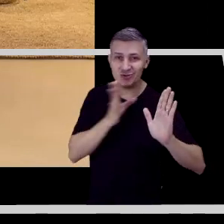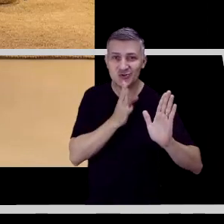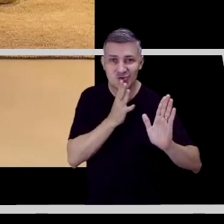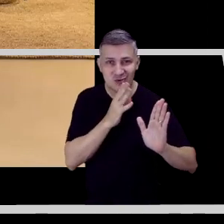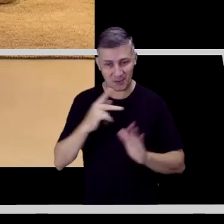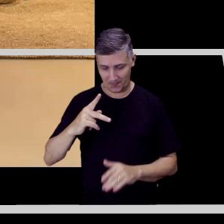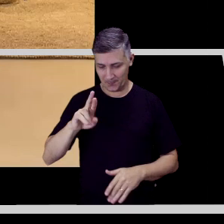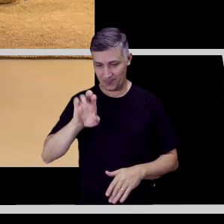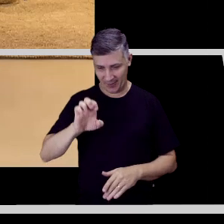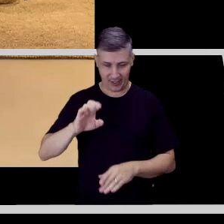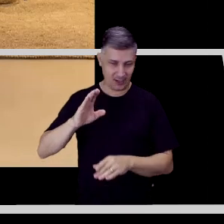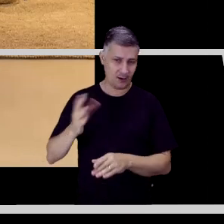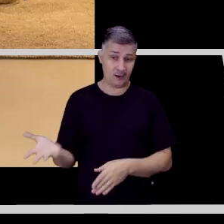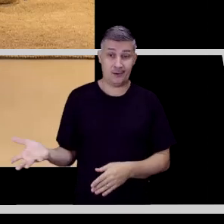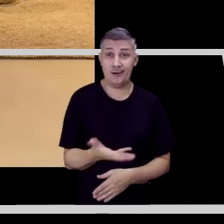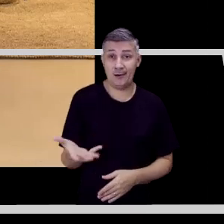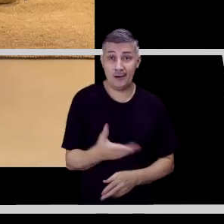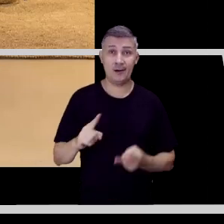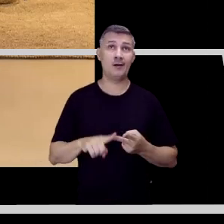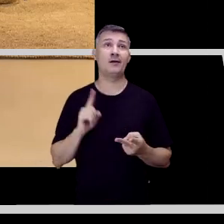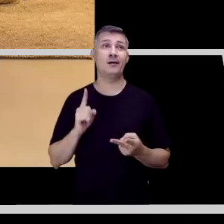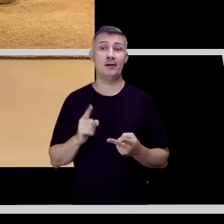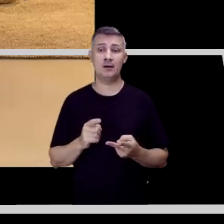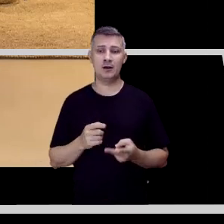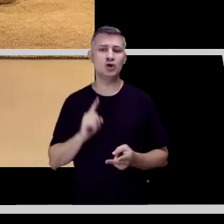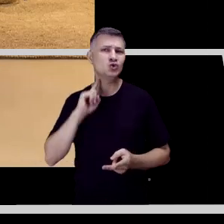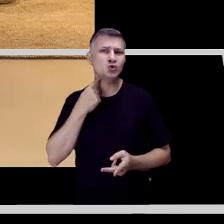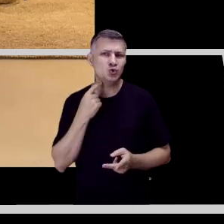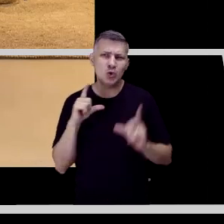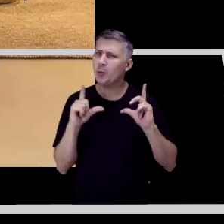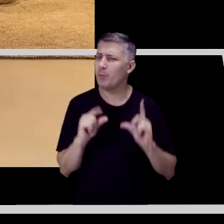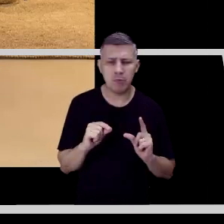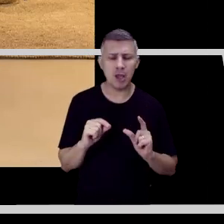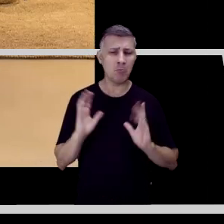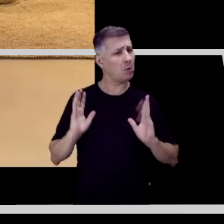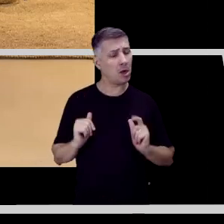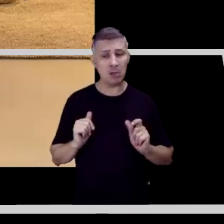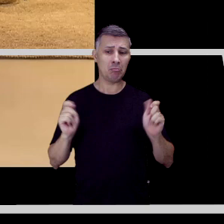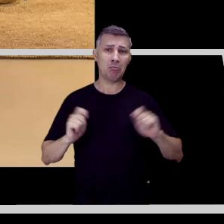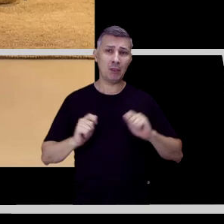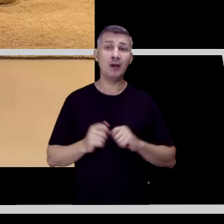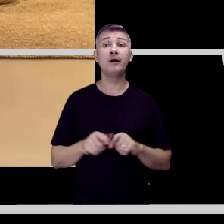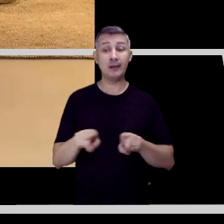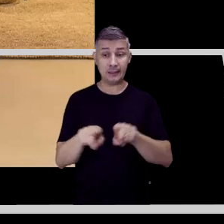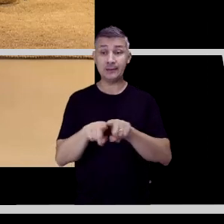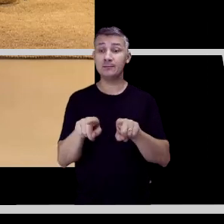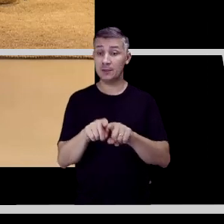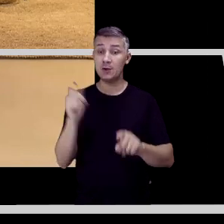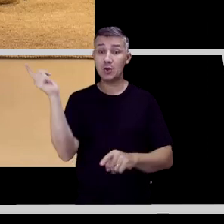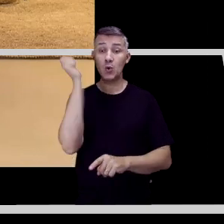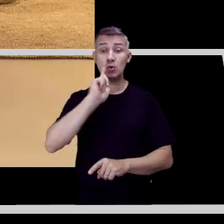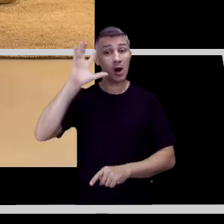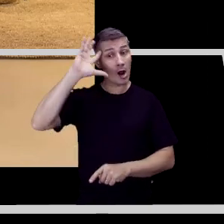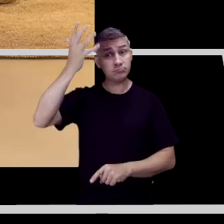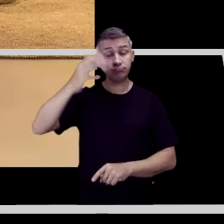que a gente já conhece da prefabricação, né? Da velocidade, da pouca sujeira no canteiro de obra, mas